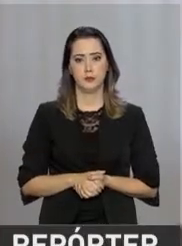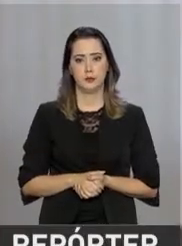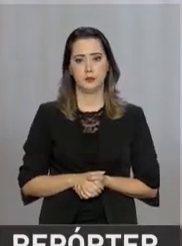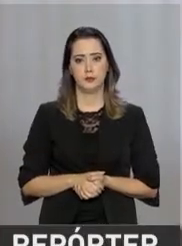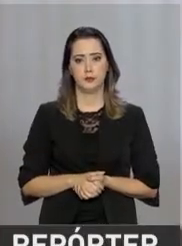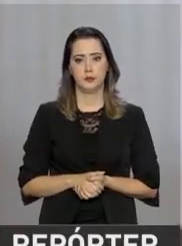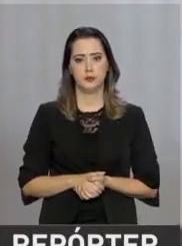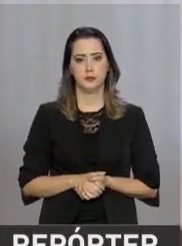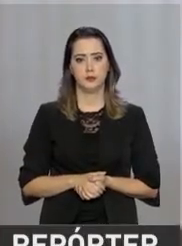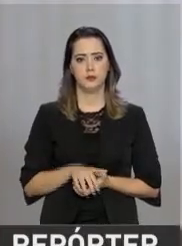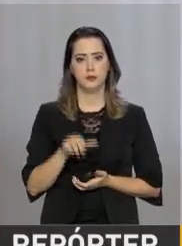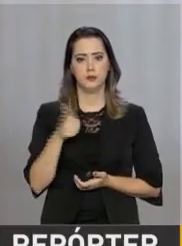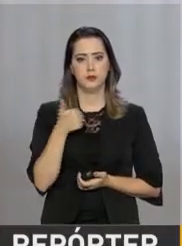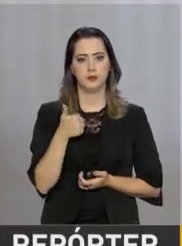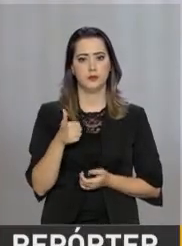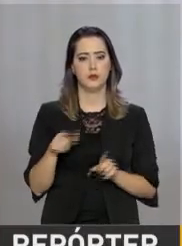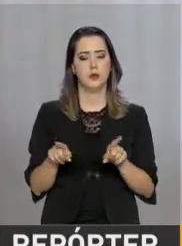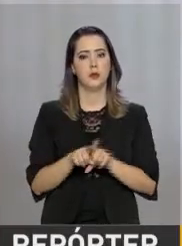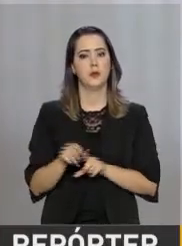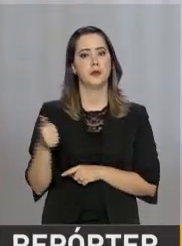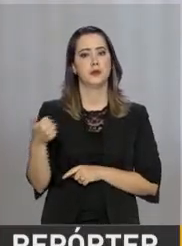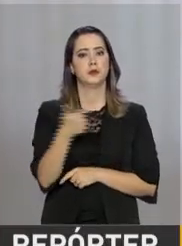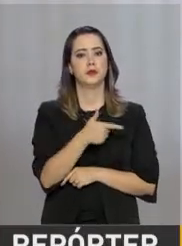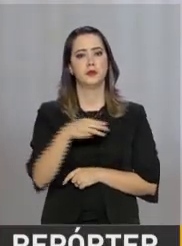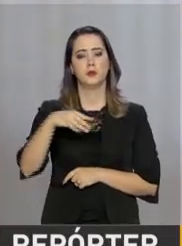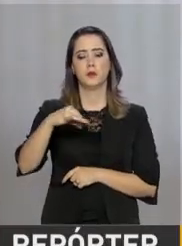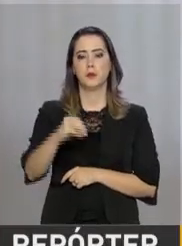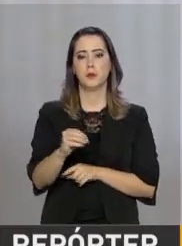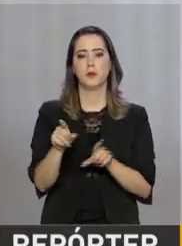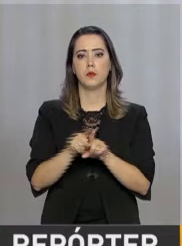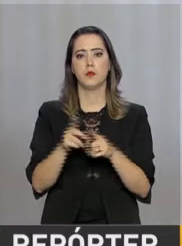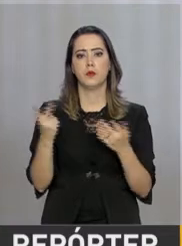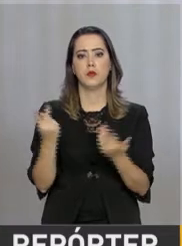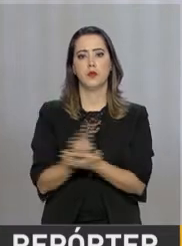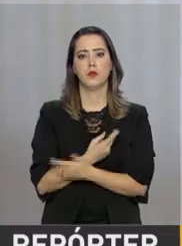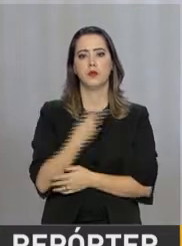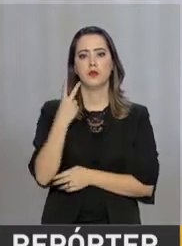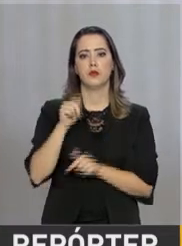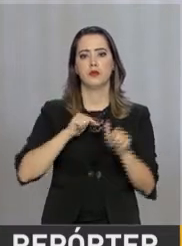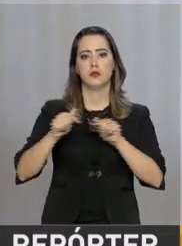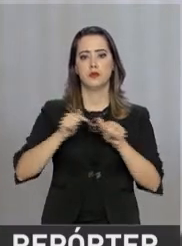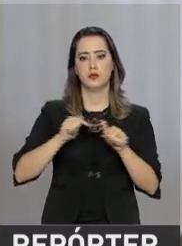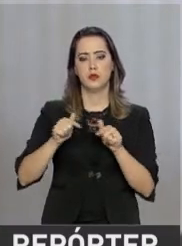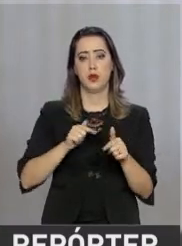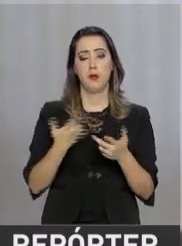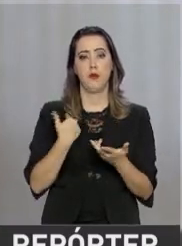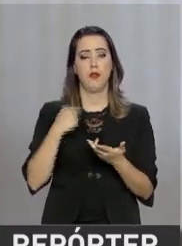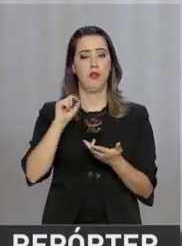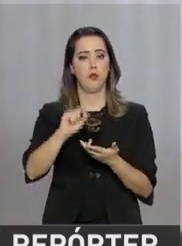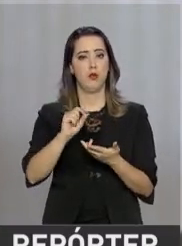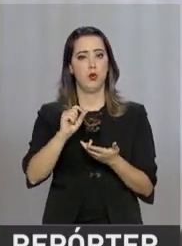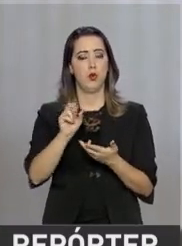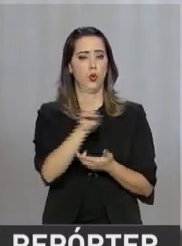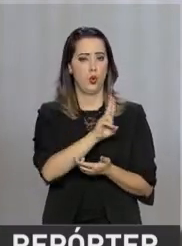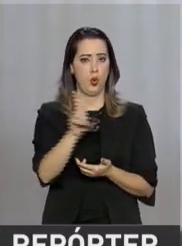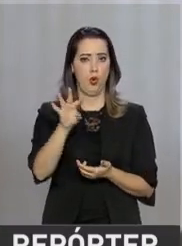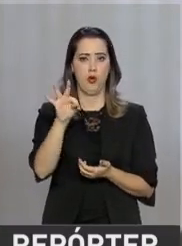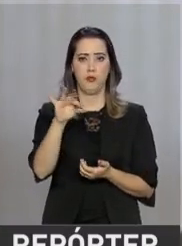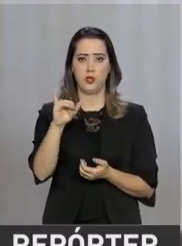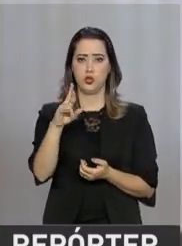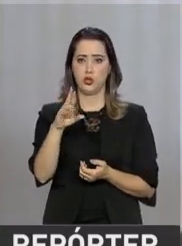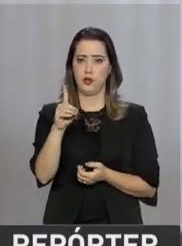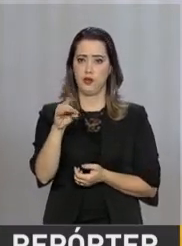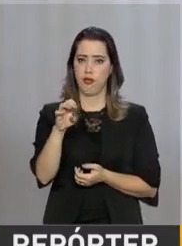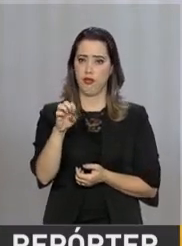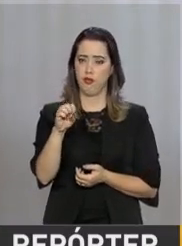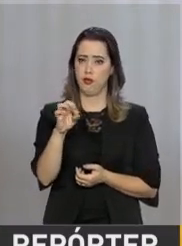Durante os dias 11 e 12 deste mês de maio, foi realizada a segunda Operação Tiradentes, operação que